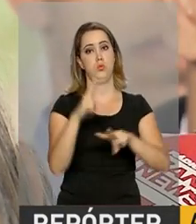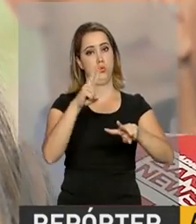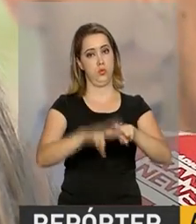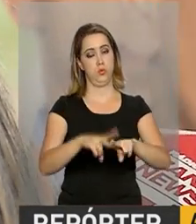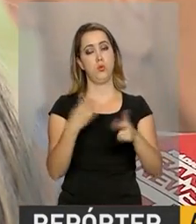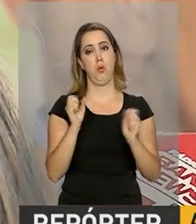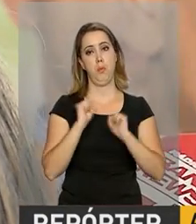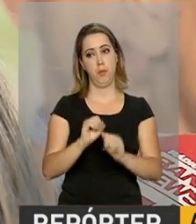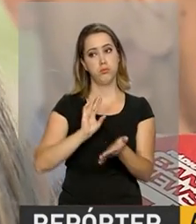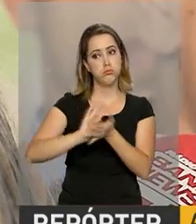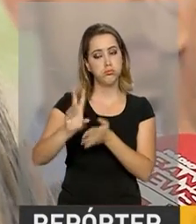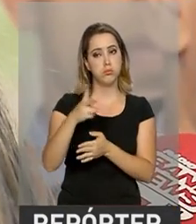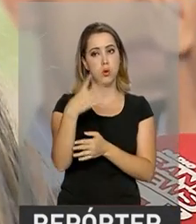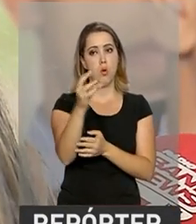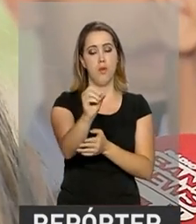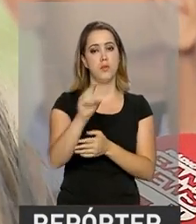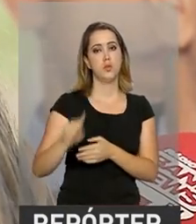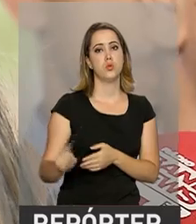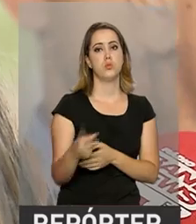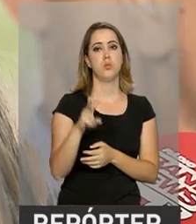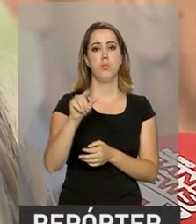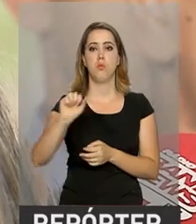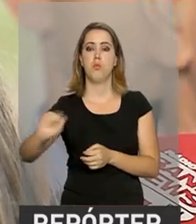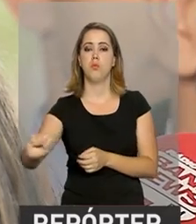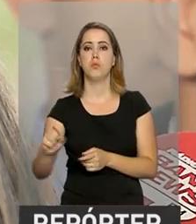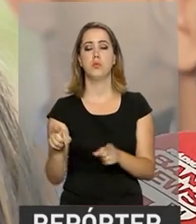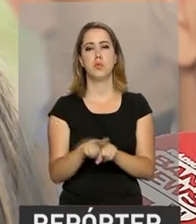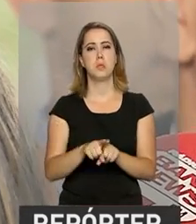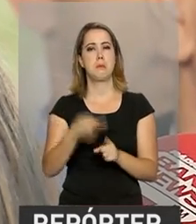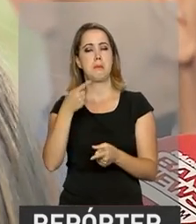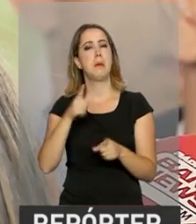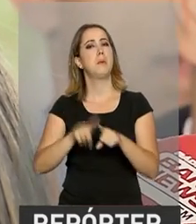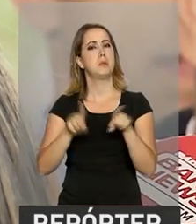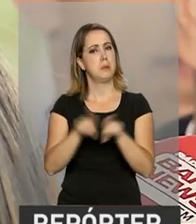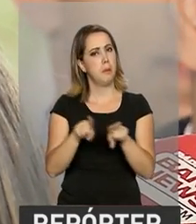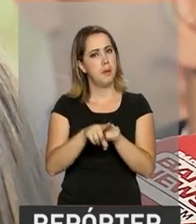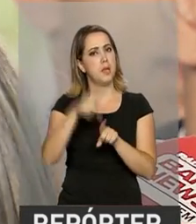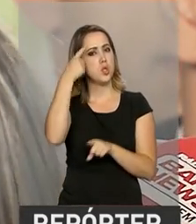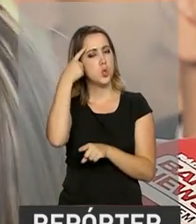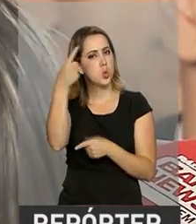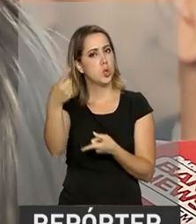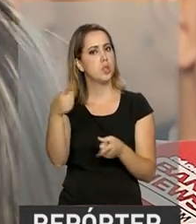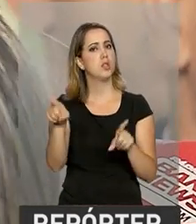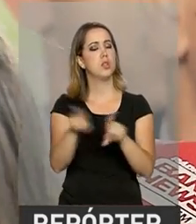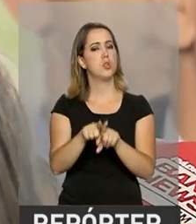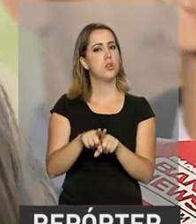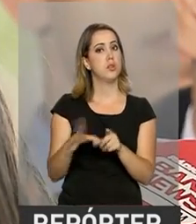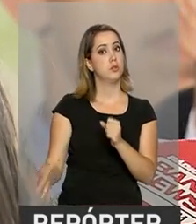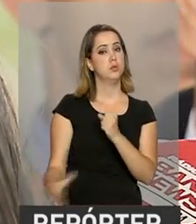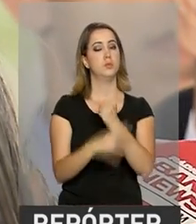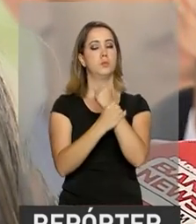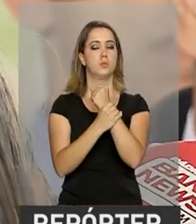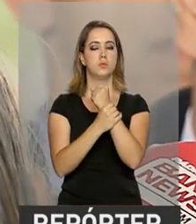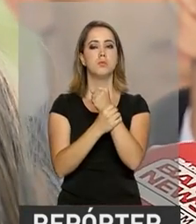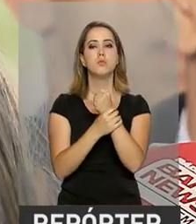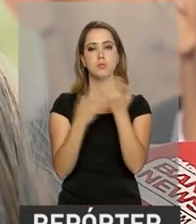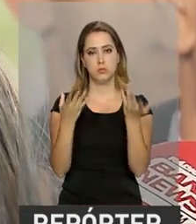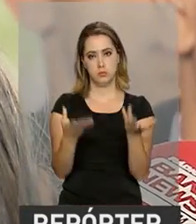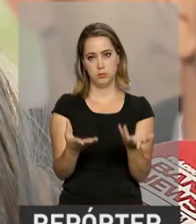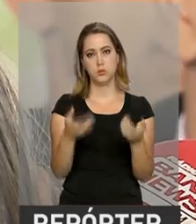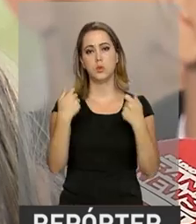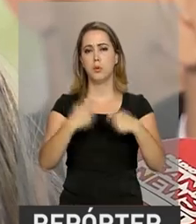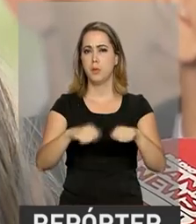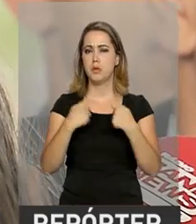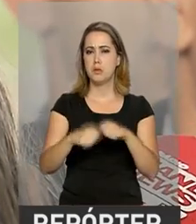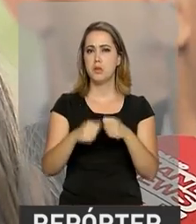vagas mas também questão de inteligência tecnologia de segurança pros presídios pra